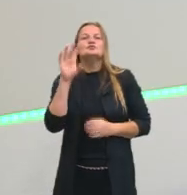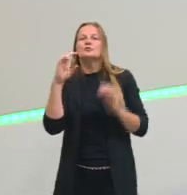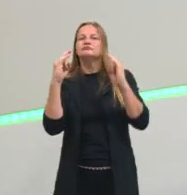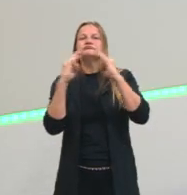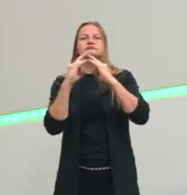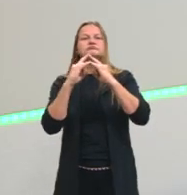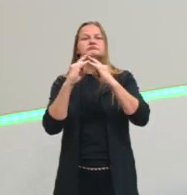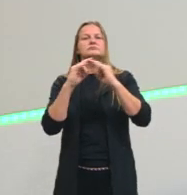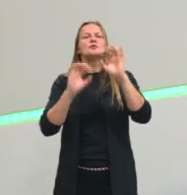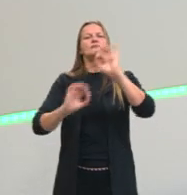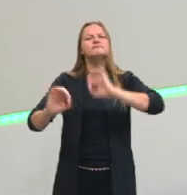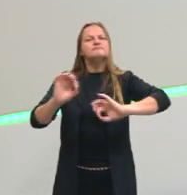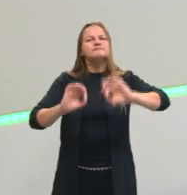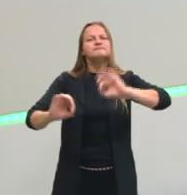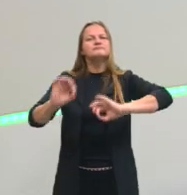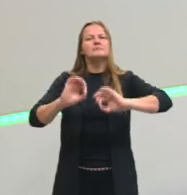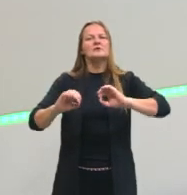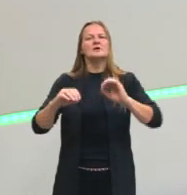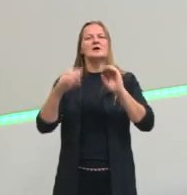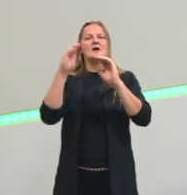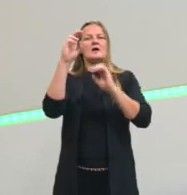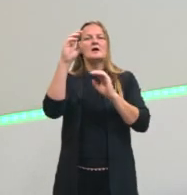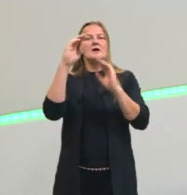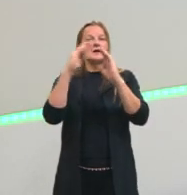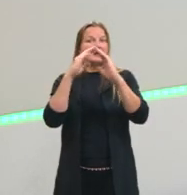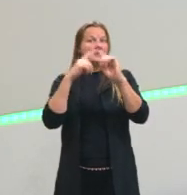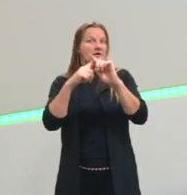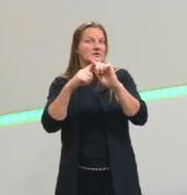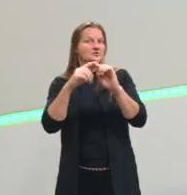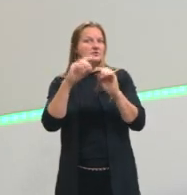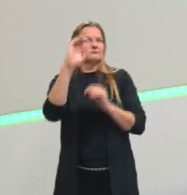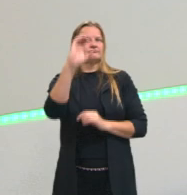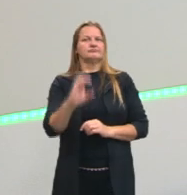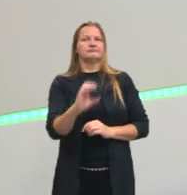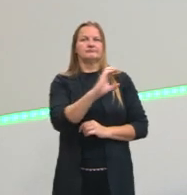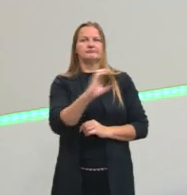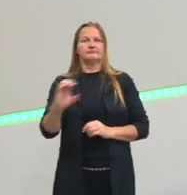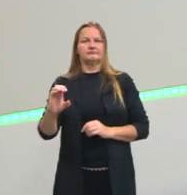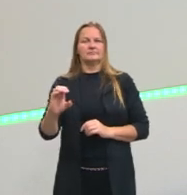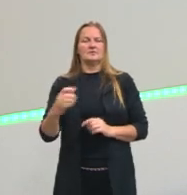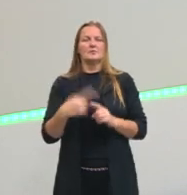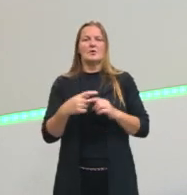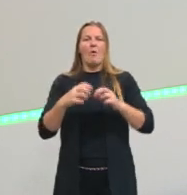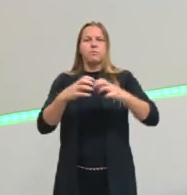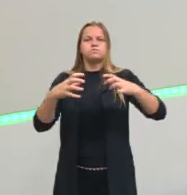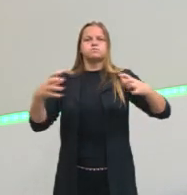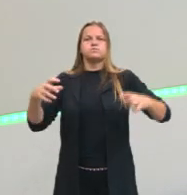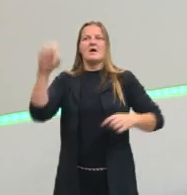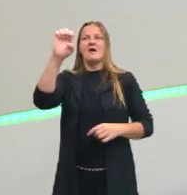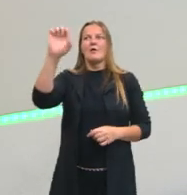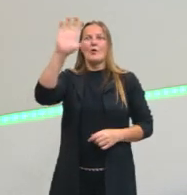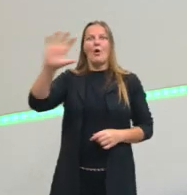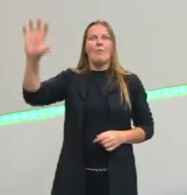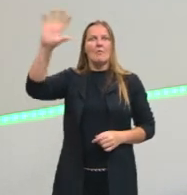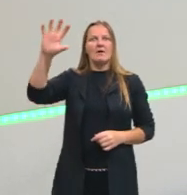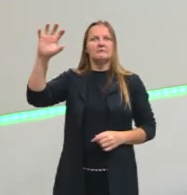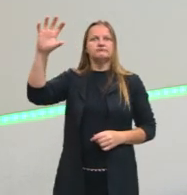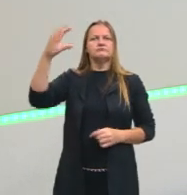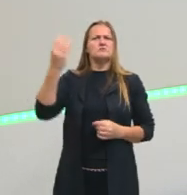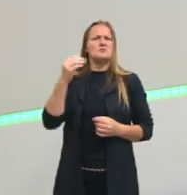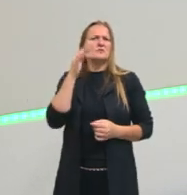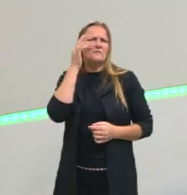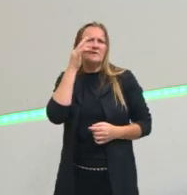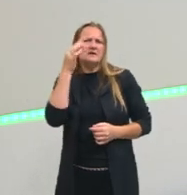está mais ou menos organizada é a igreja católica e com isso ela ocupa Todo o espaço da Europa muito a